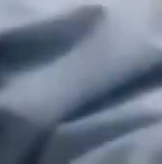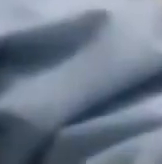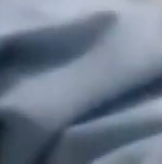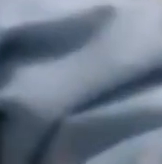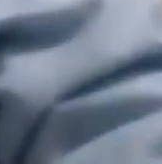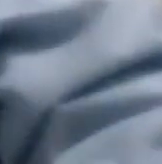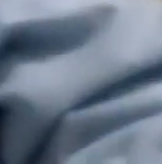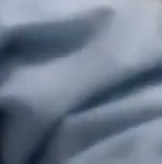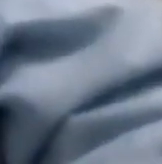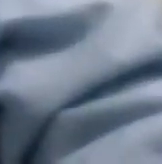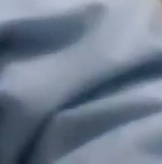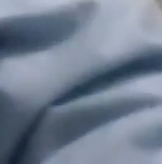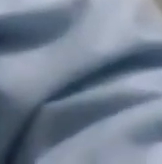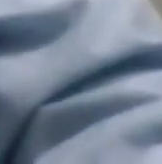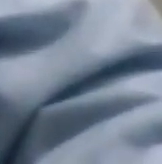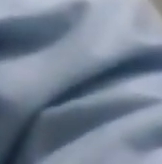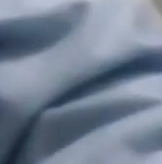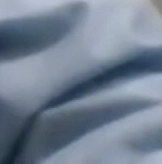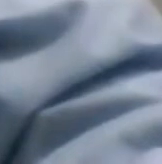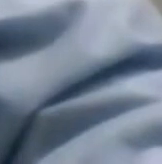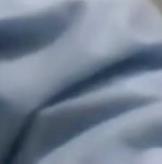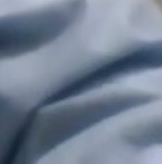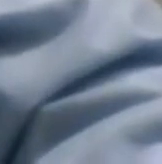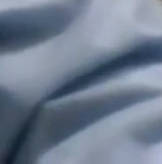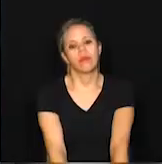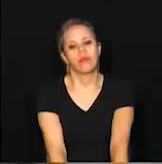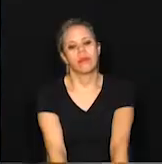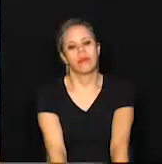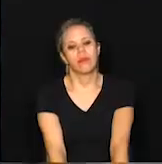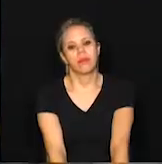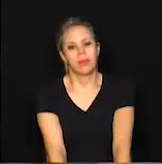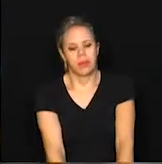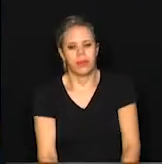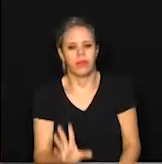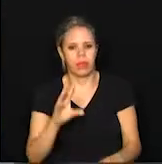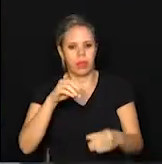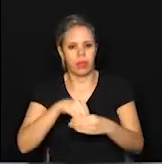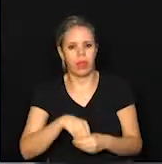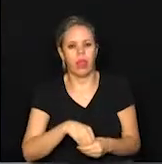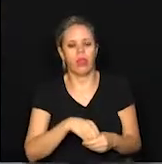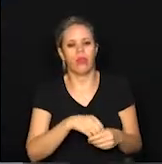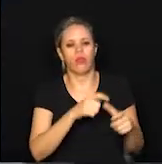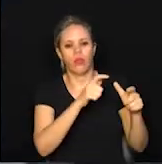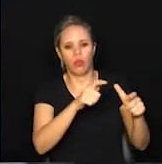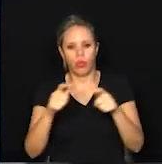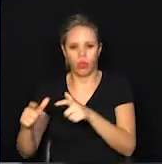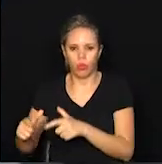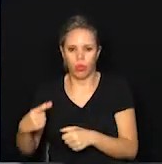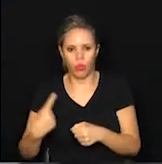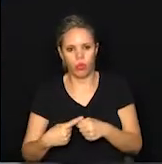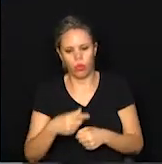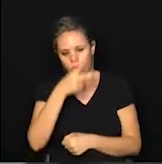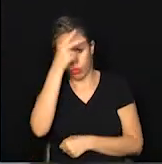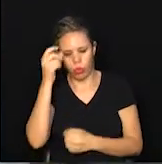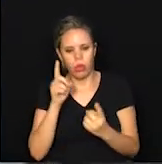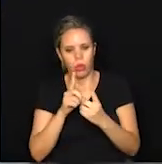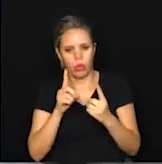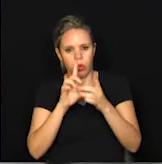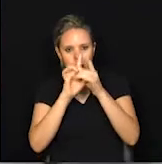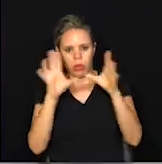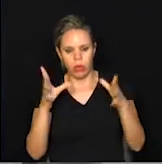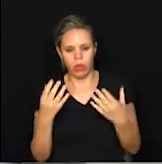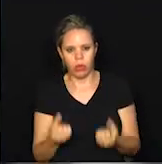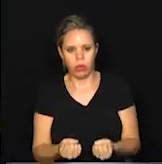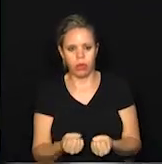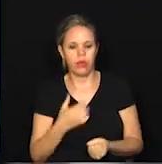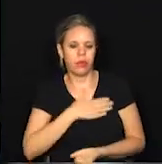fomento da modalidade dentro do espaço municipal. E assim ser mais democrático e podermos atender melhor a população. Entendeu? Então, eu